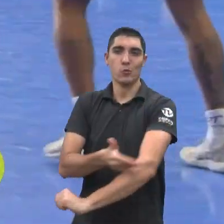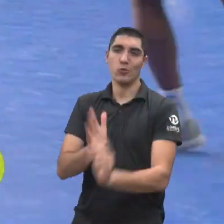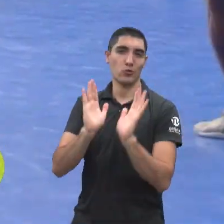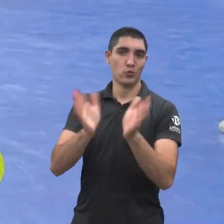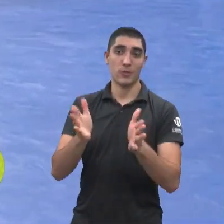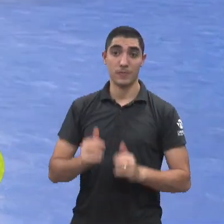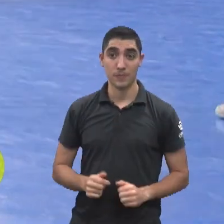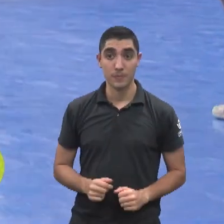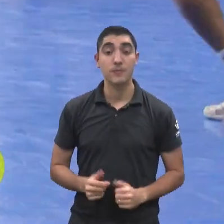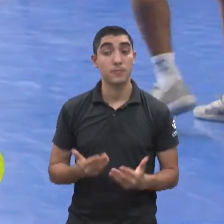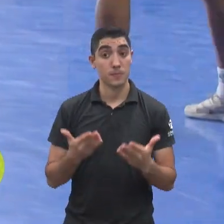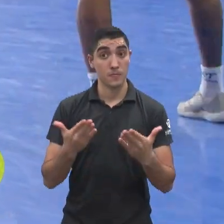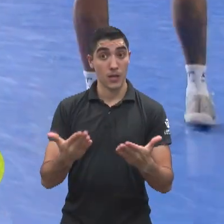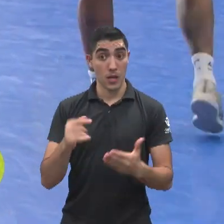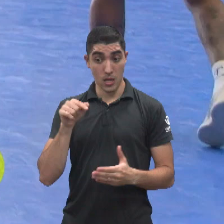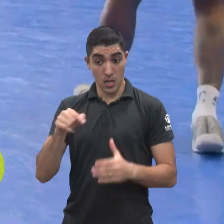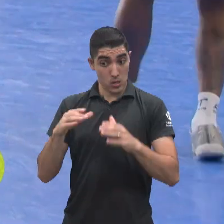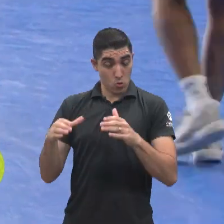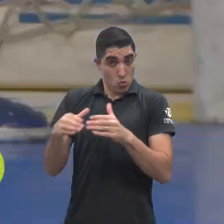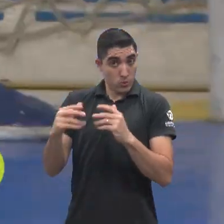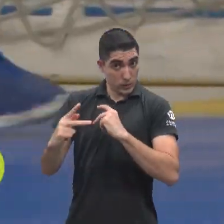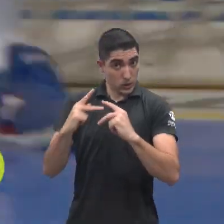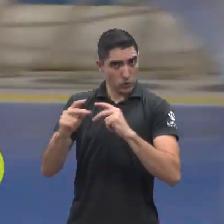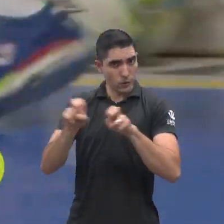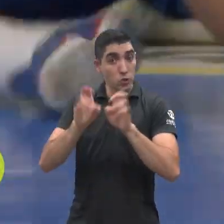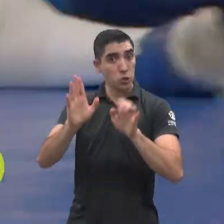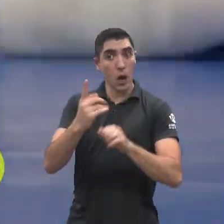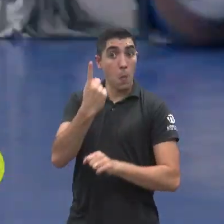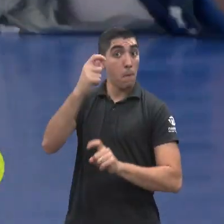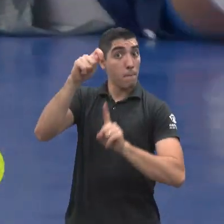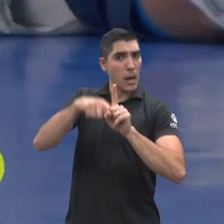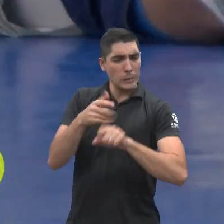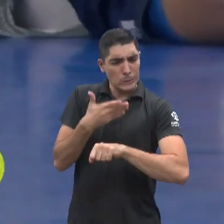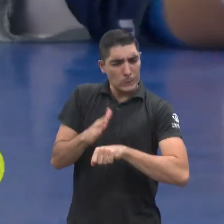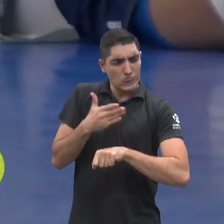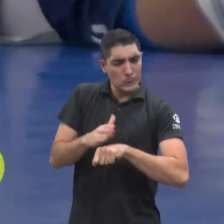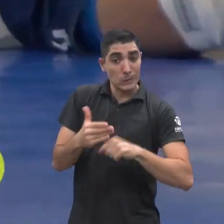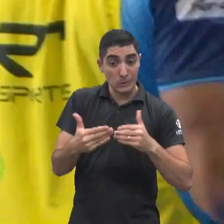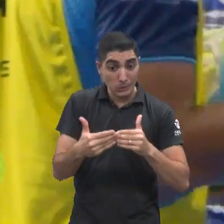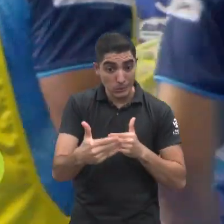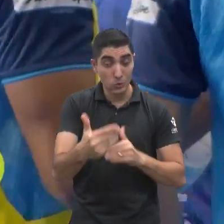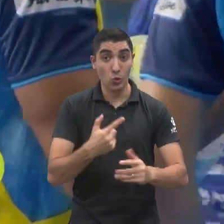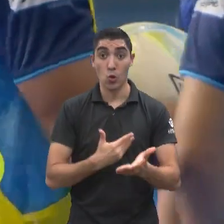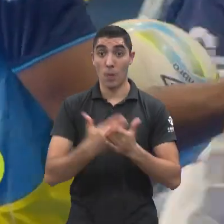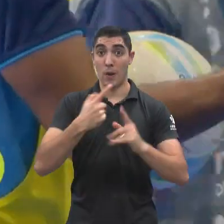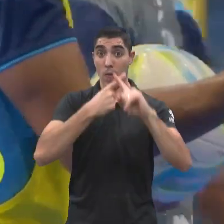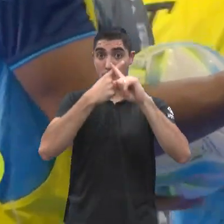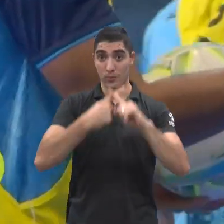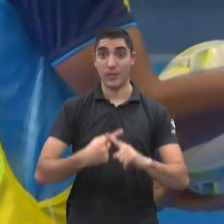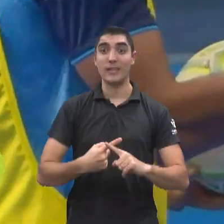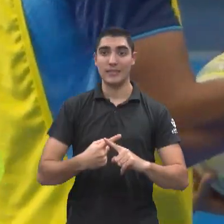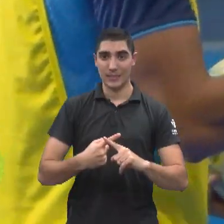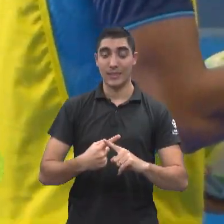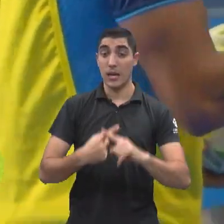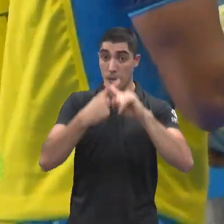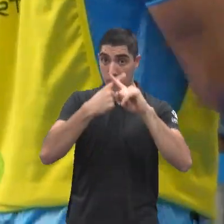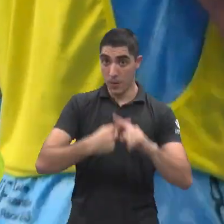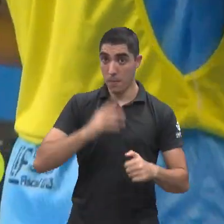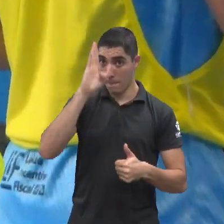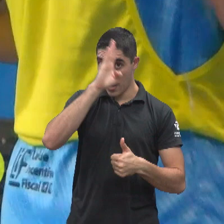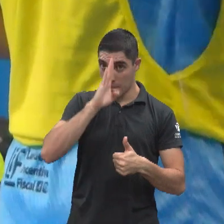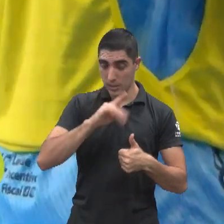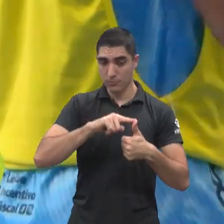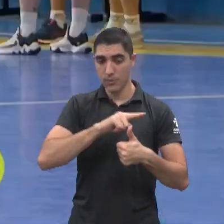elenco joseense já está treinando há um mês, se preparando para as competições deste ano, a Liga Nacional e o